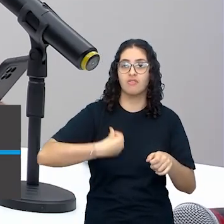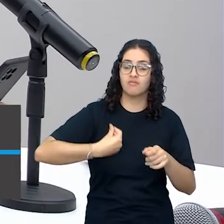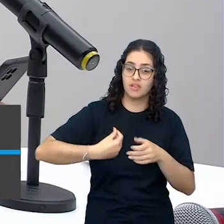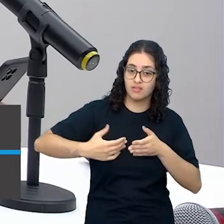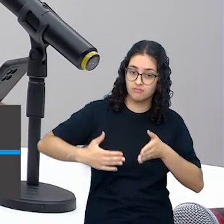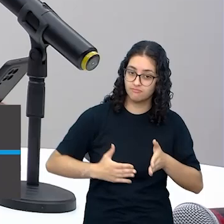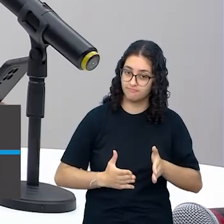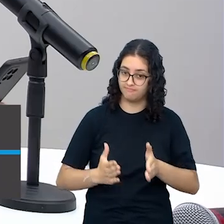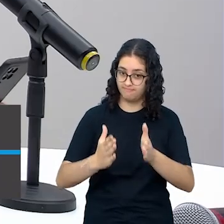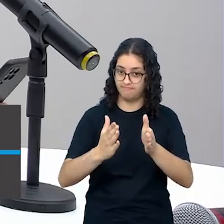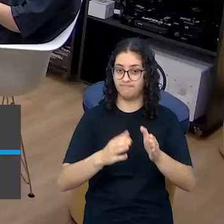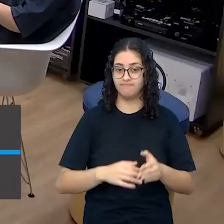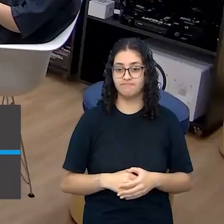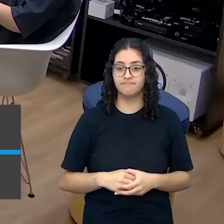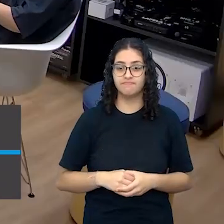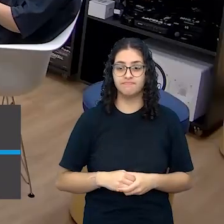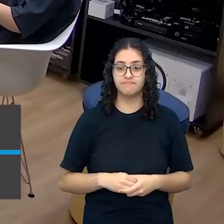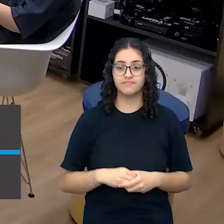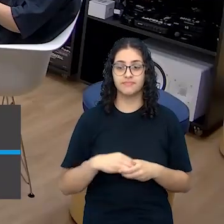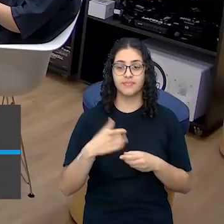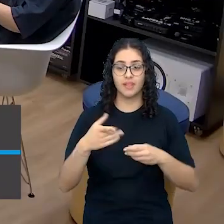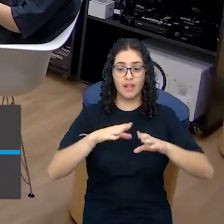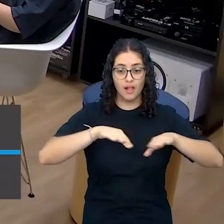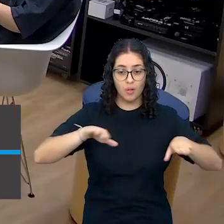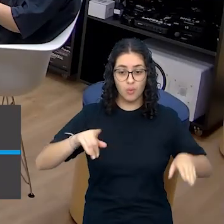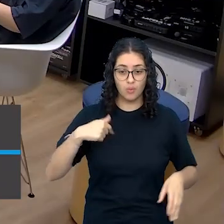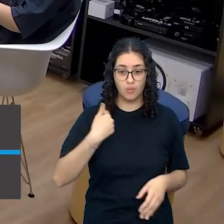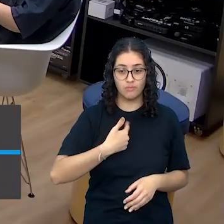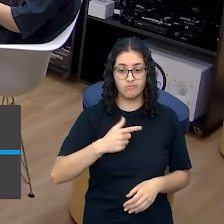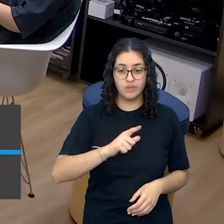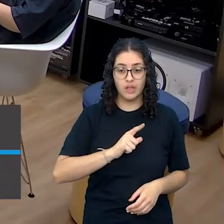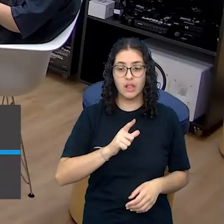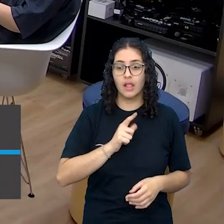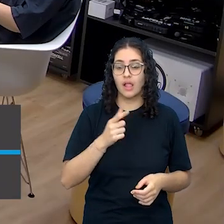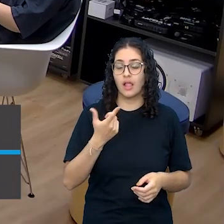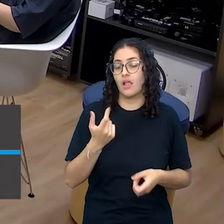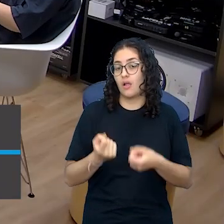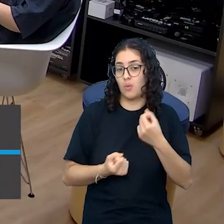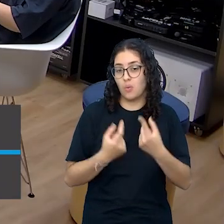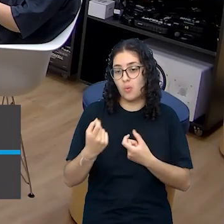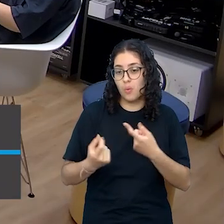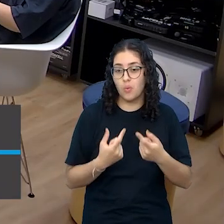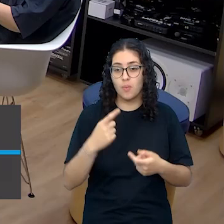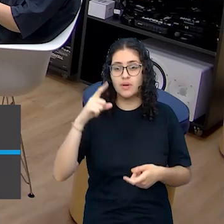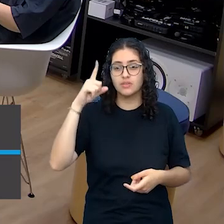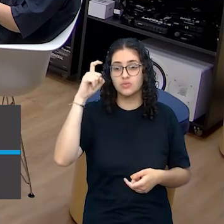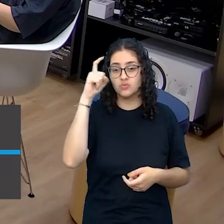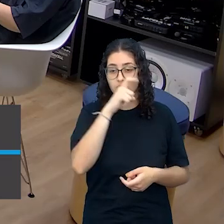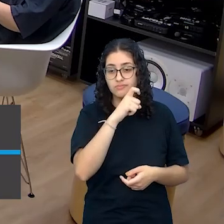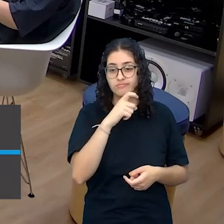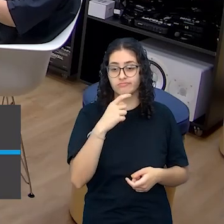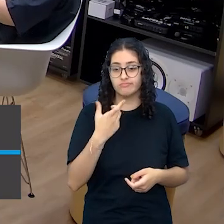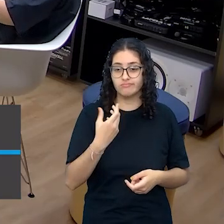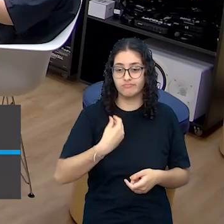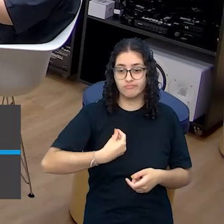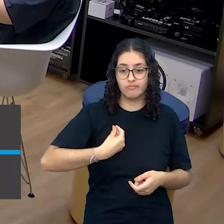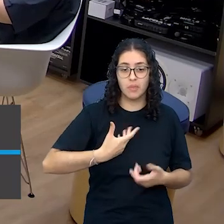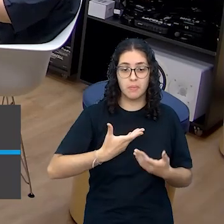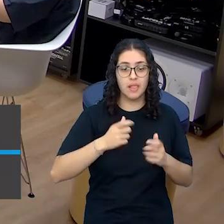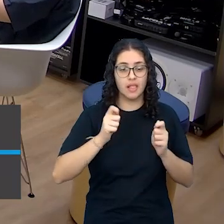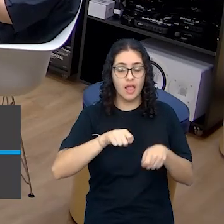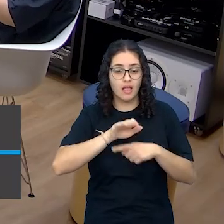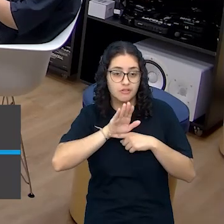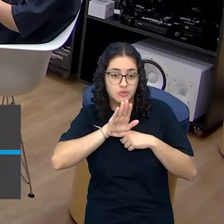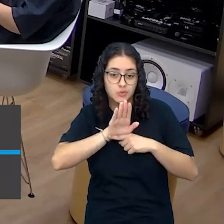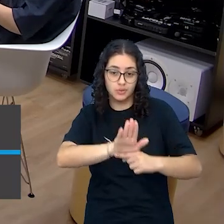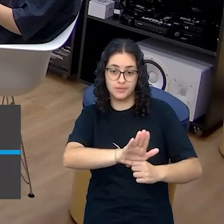né? E os nossos estudantes, eles têm realmente algumas dificuldades e nós podemos